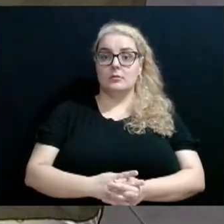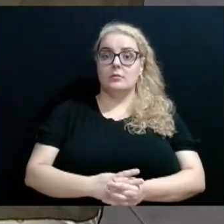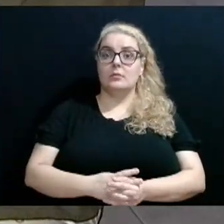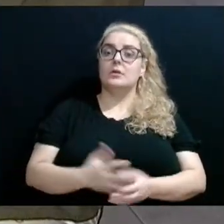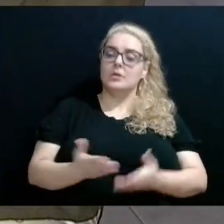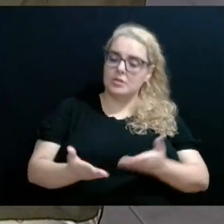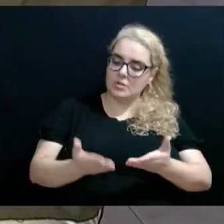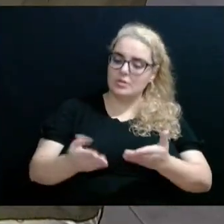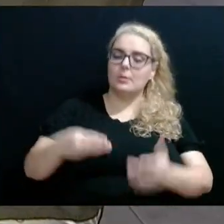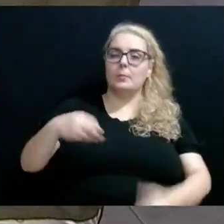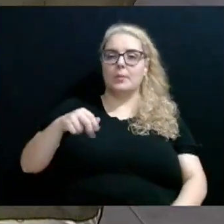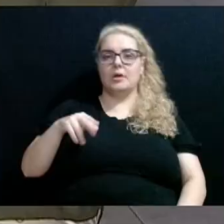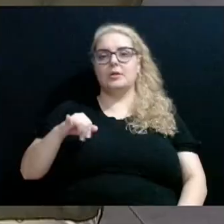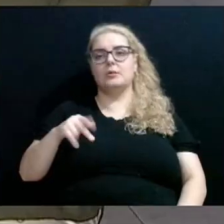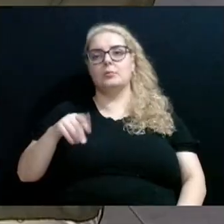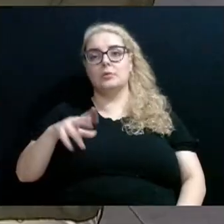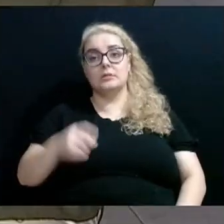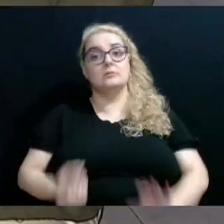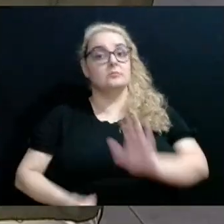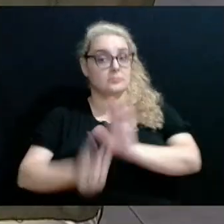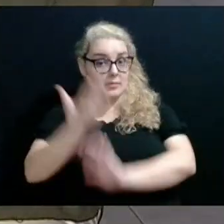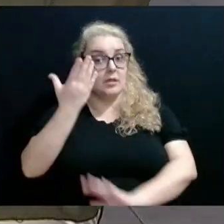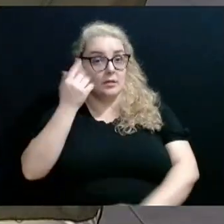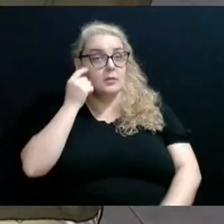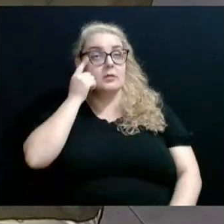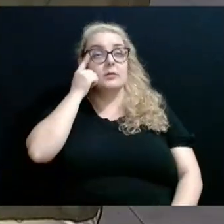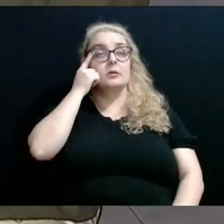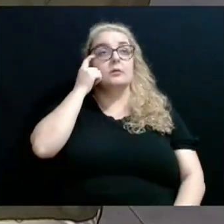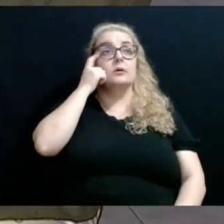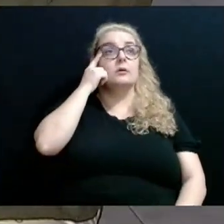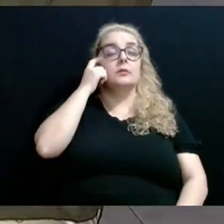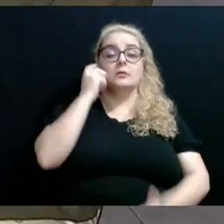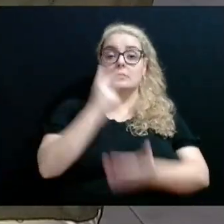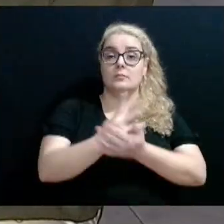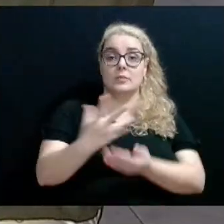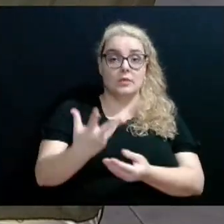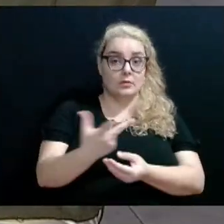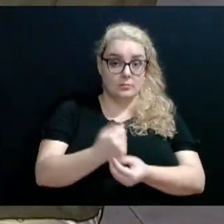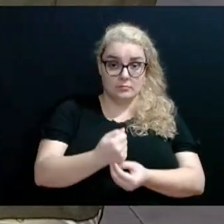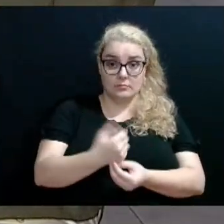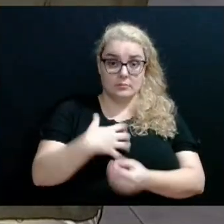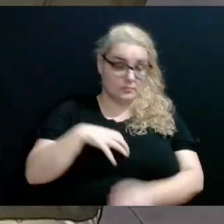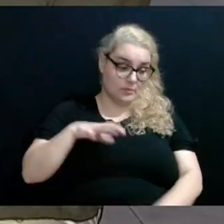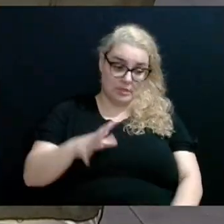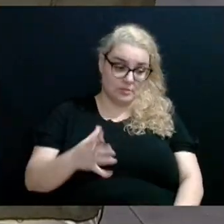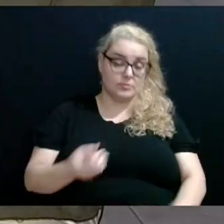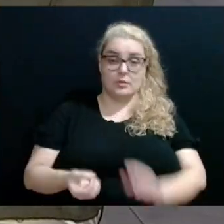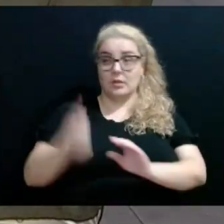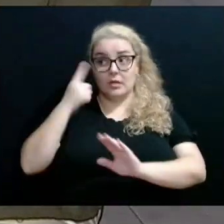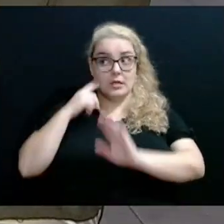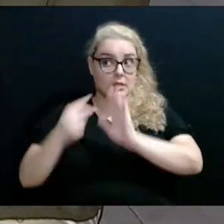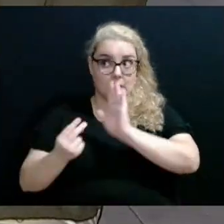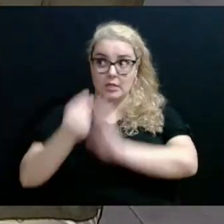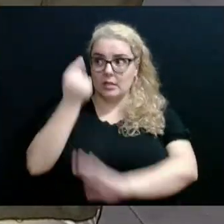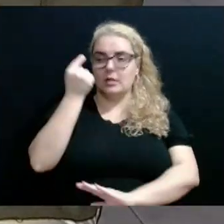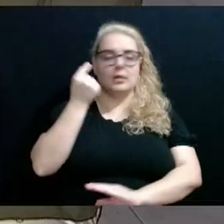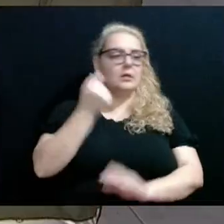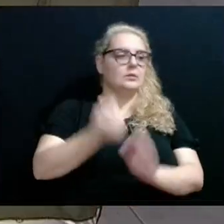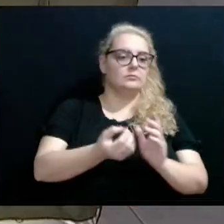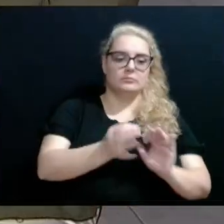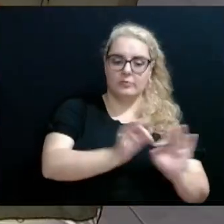né? Da criação. Sempre gostei do artesanato, e o artesanato é isso, né? De criar,